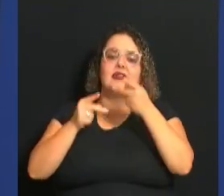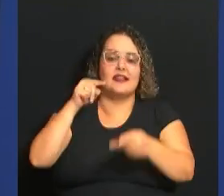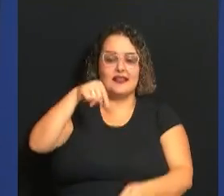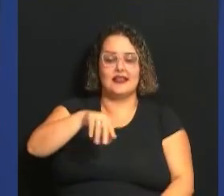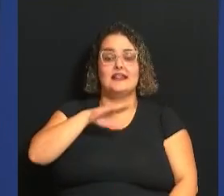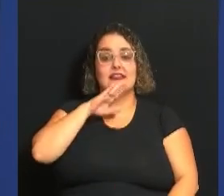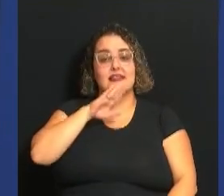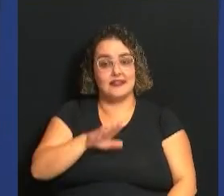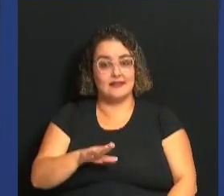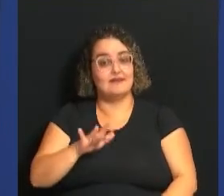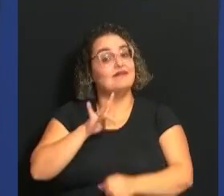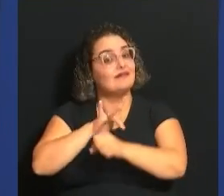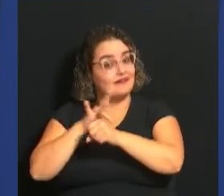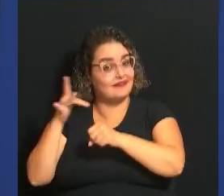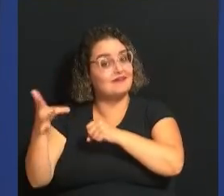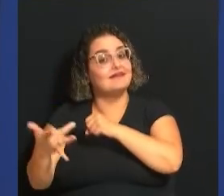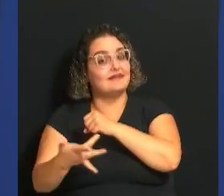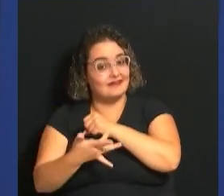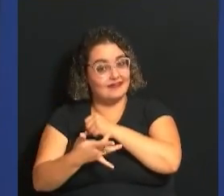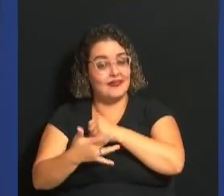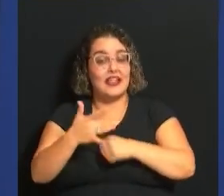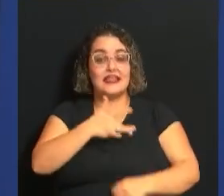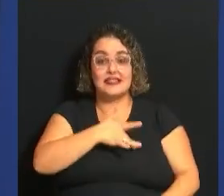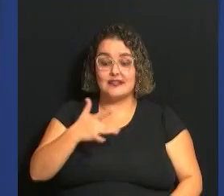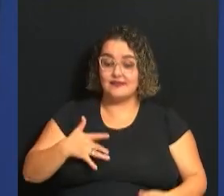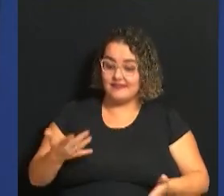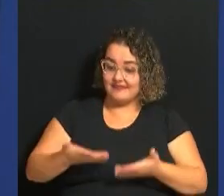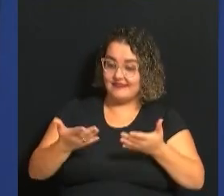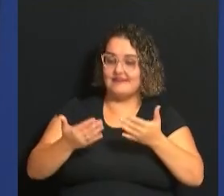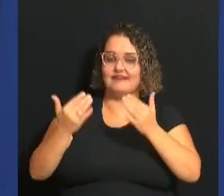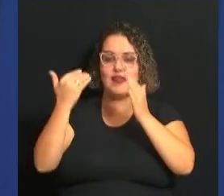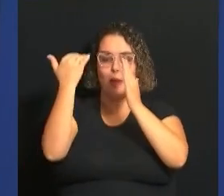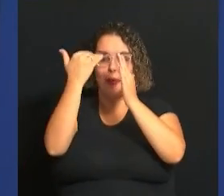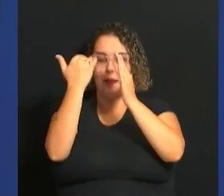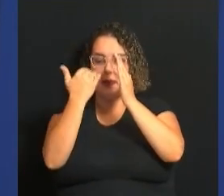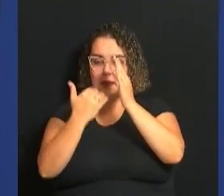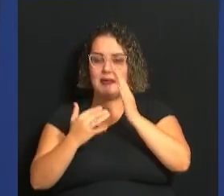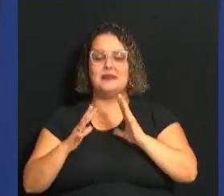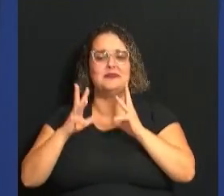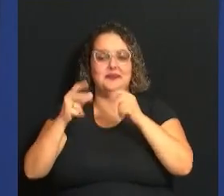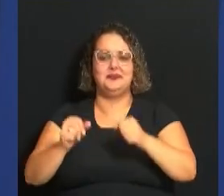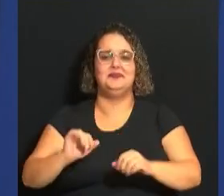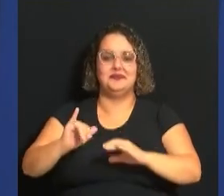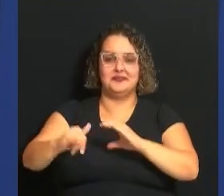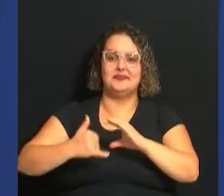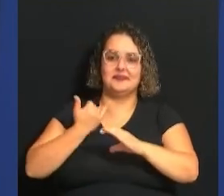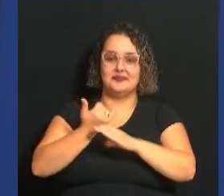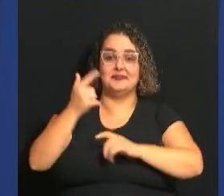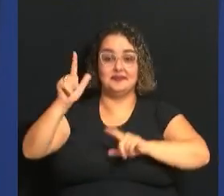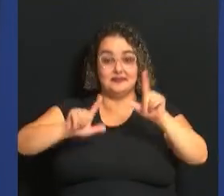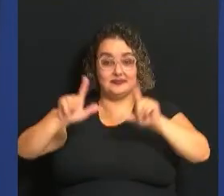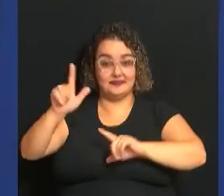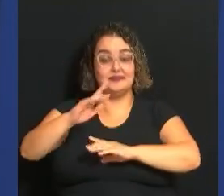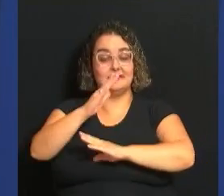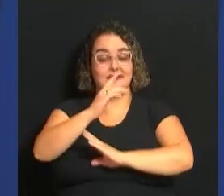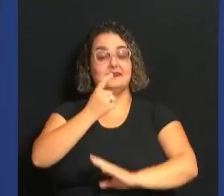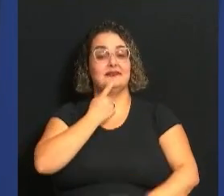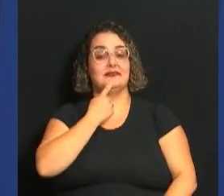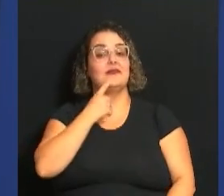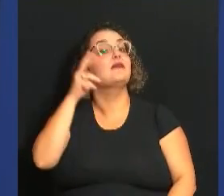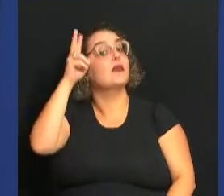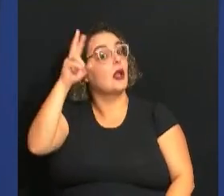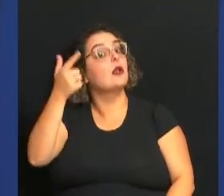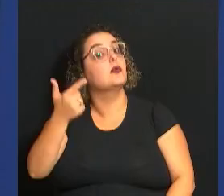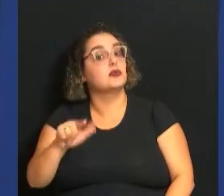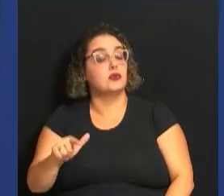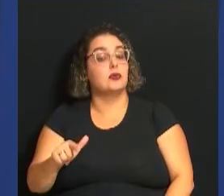nas nossas redes sociais. O Saúde é Vida está disponível na íntegra no YouTube da TV Câmara Campinas. E lembro mais uma vez que a